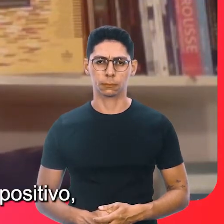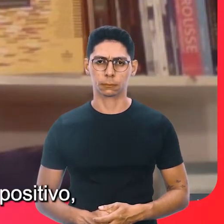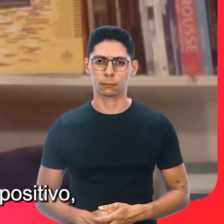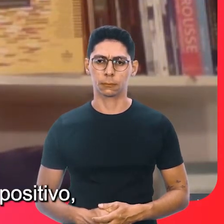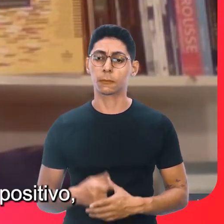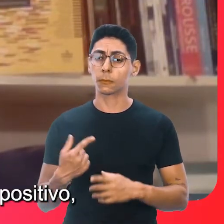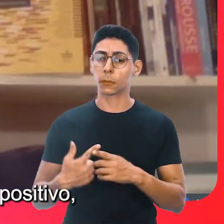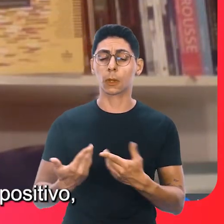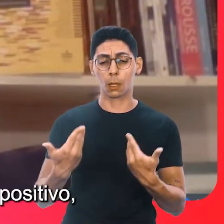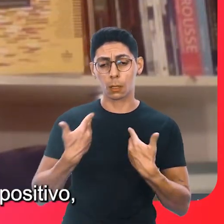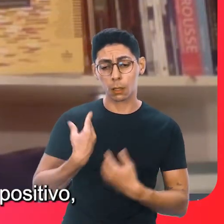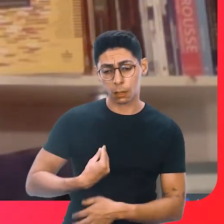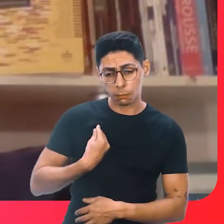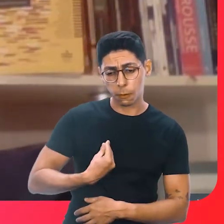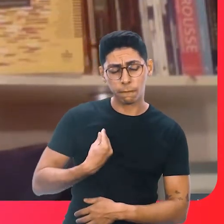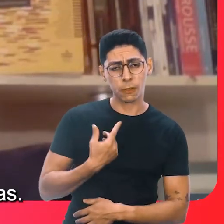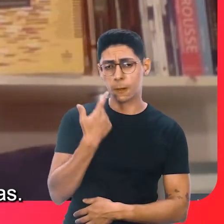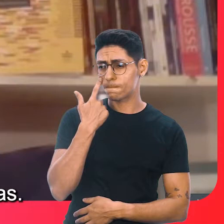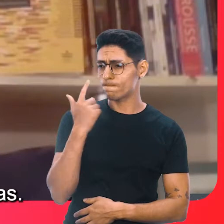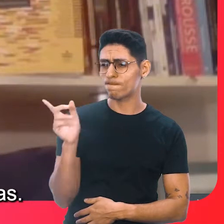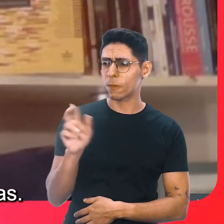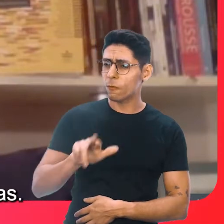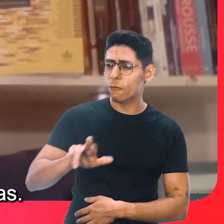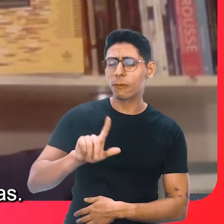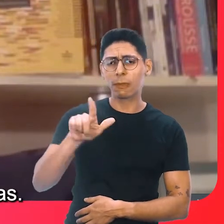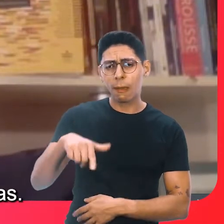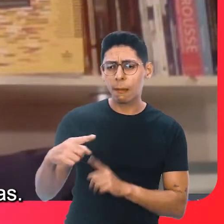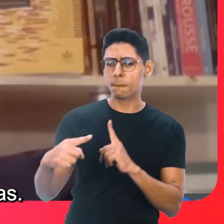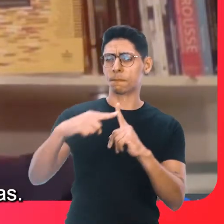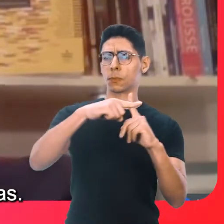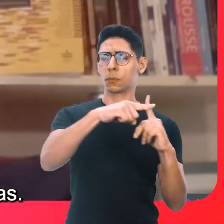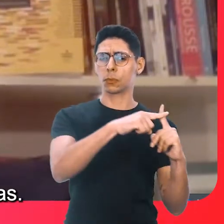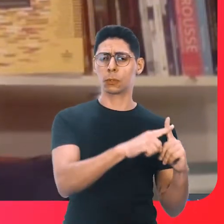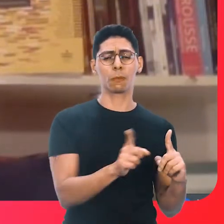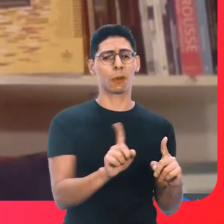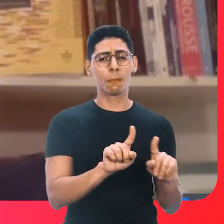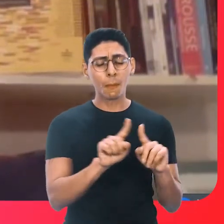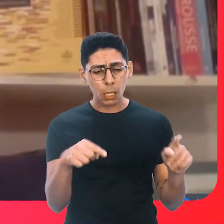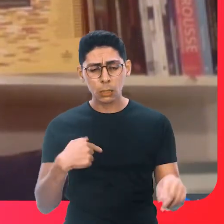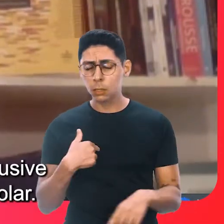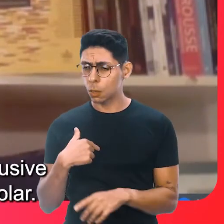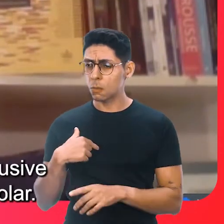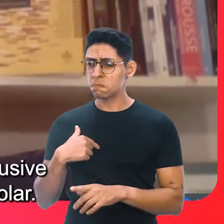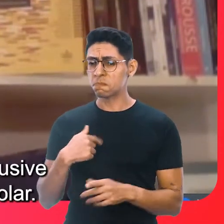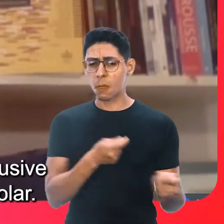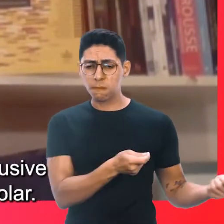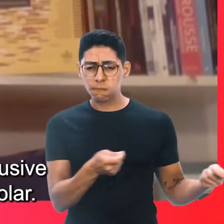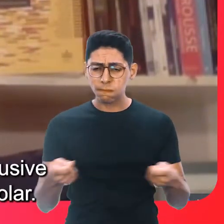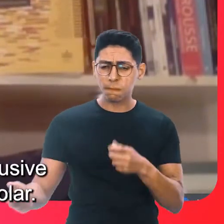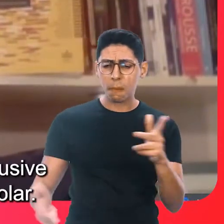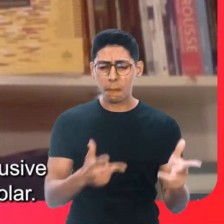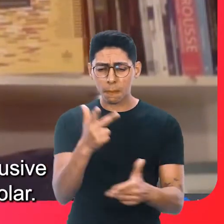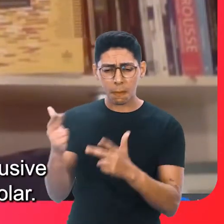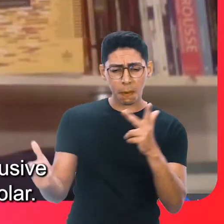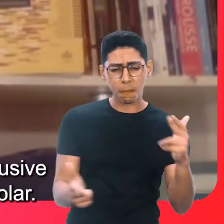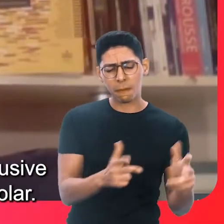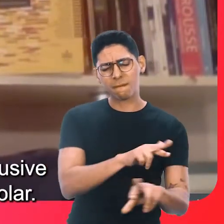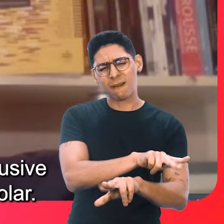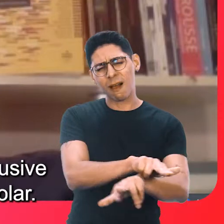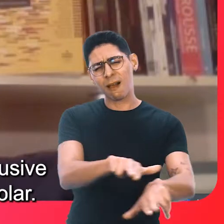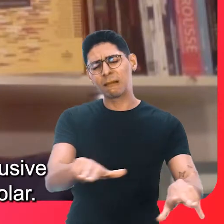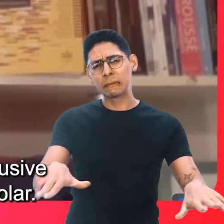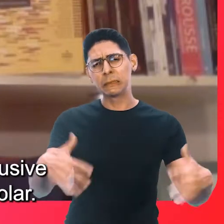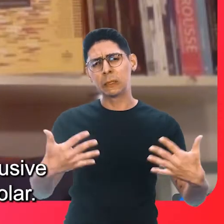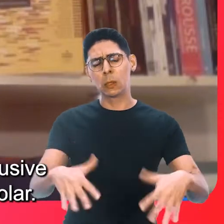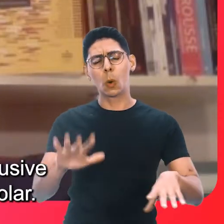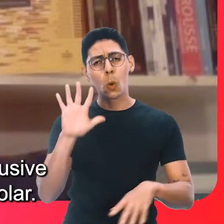enquanto uma pessoa com deficiência, como positivo, mas acabei passando por muitas cirurgias, né? É uma situação muito complicada, que,